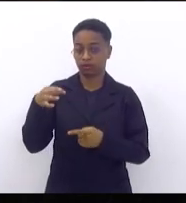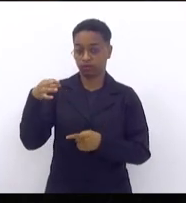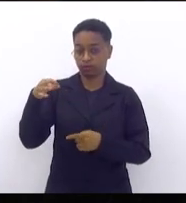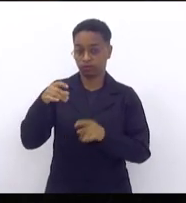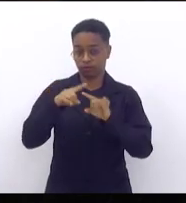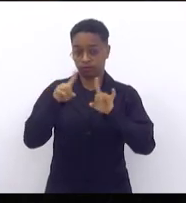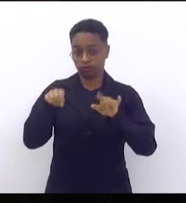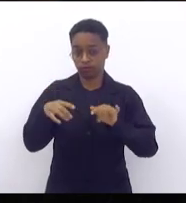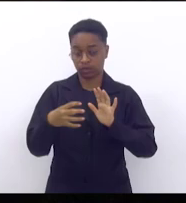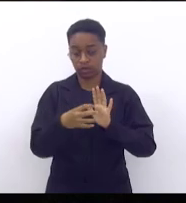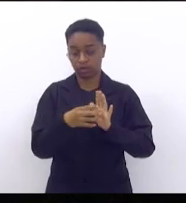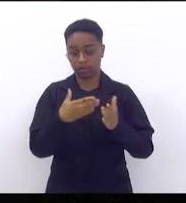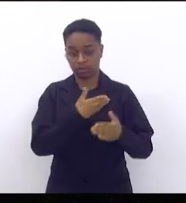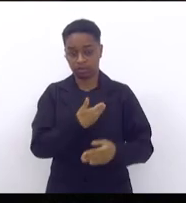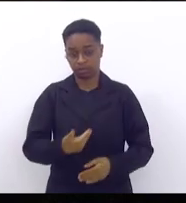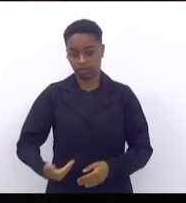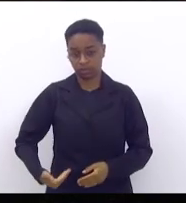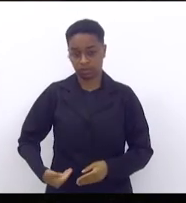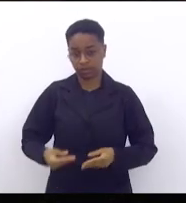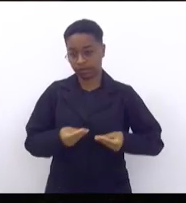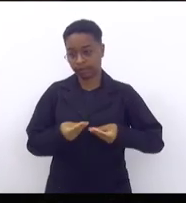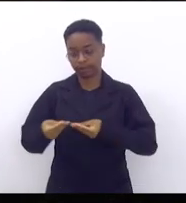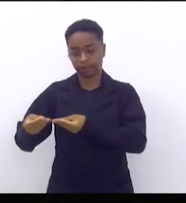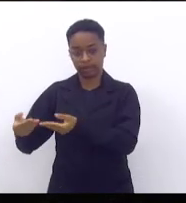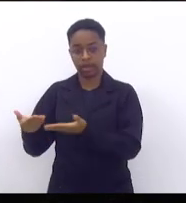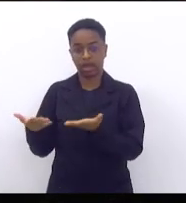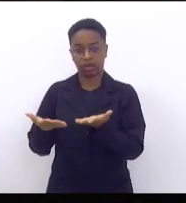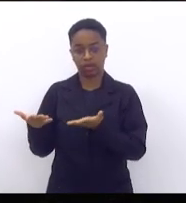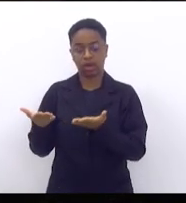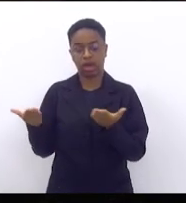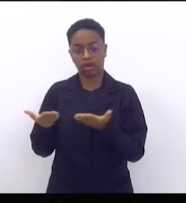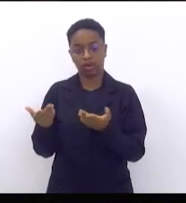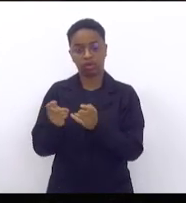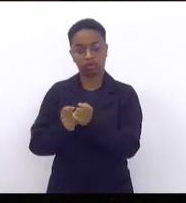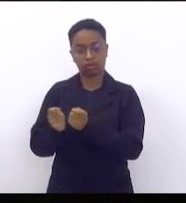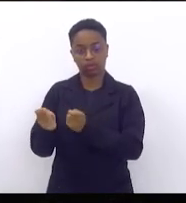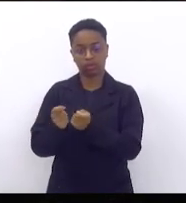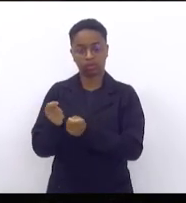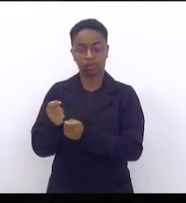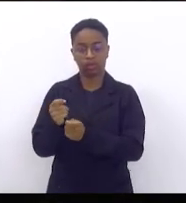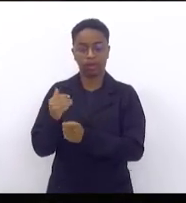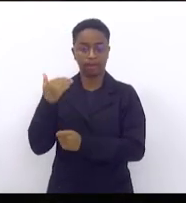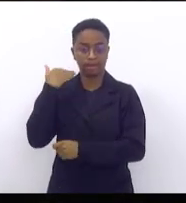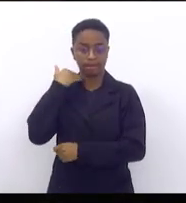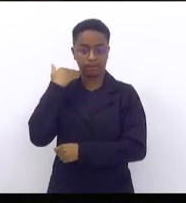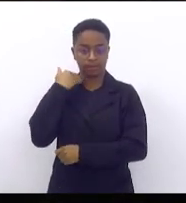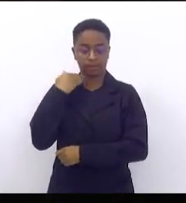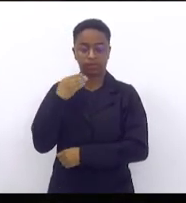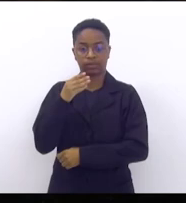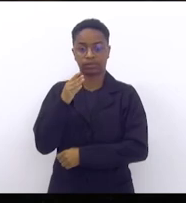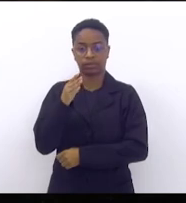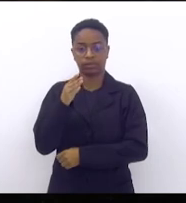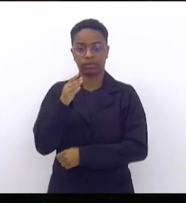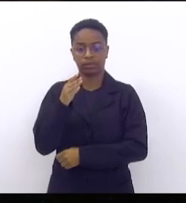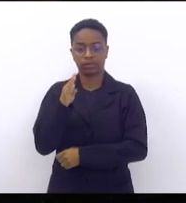para serem gerenciadas pelo Bradesco, que vai entrar